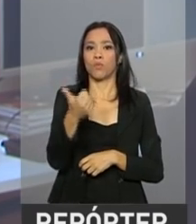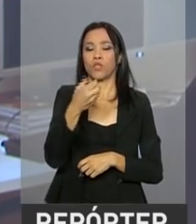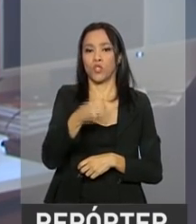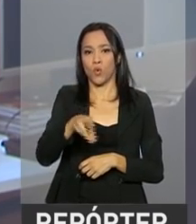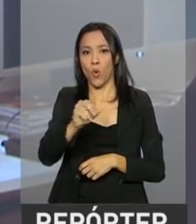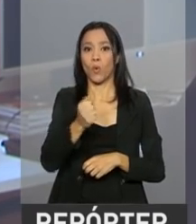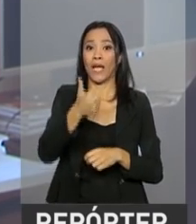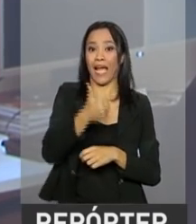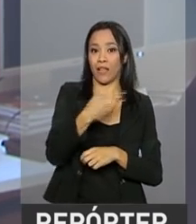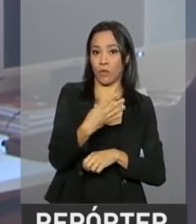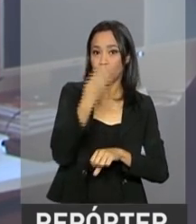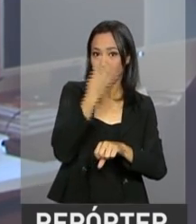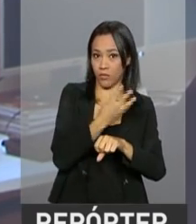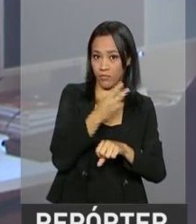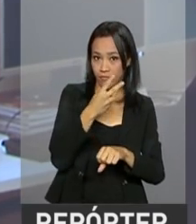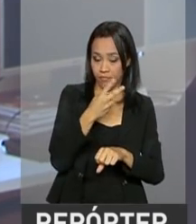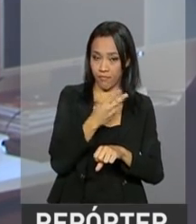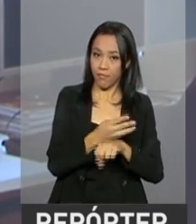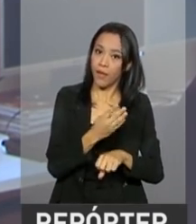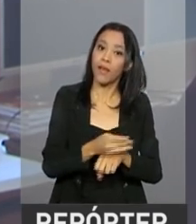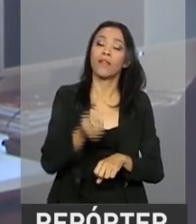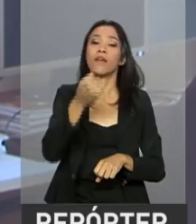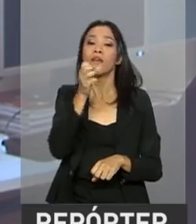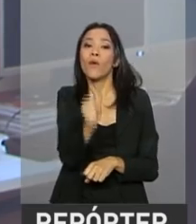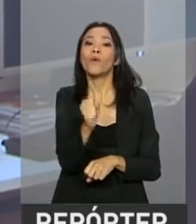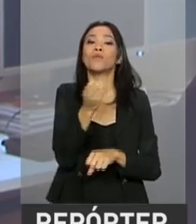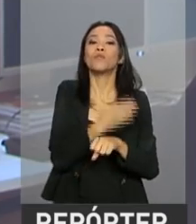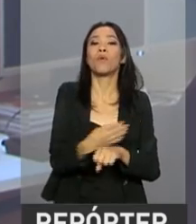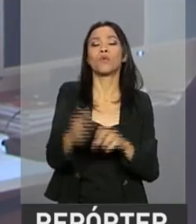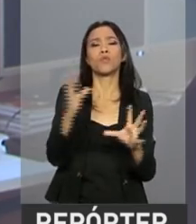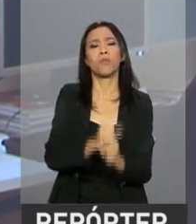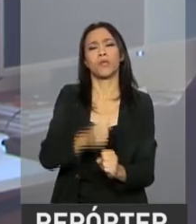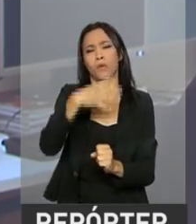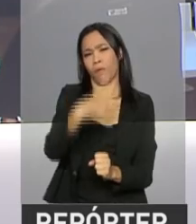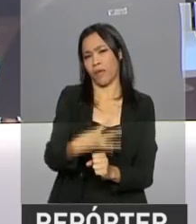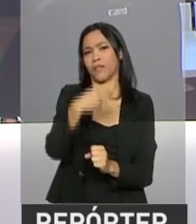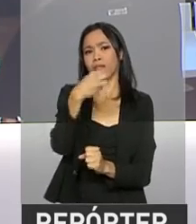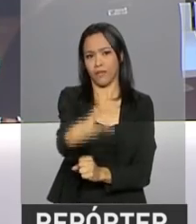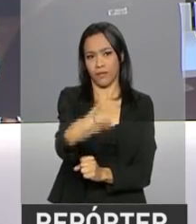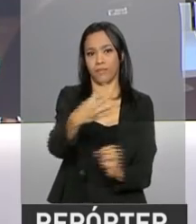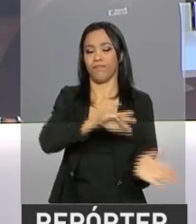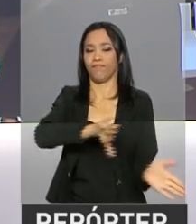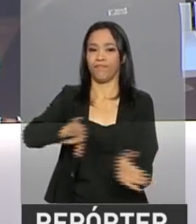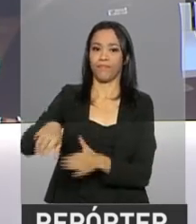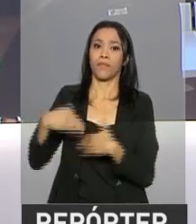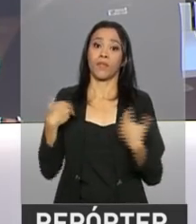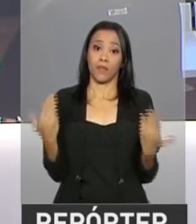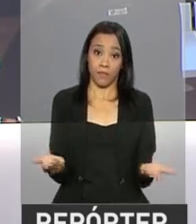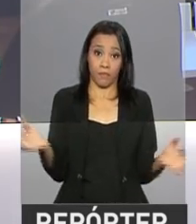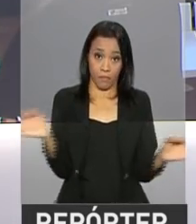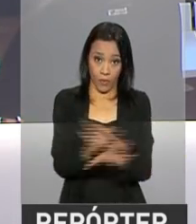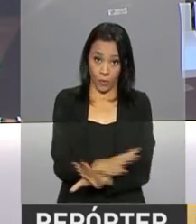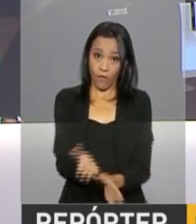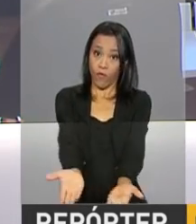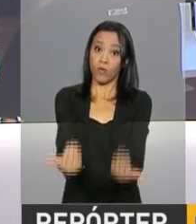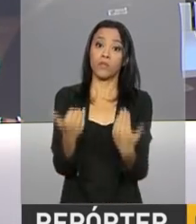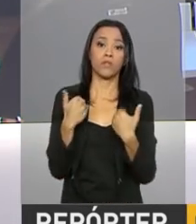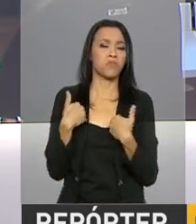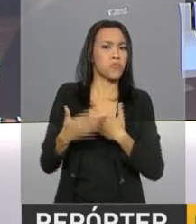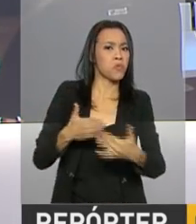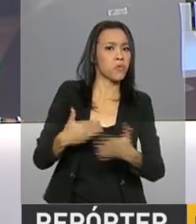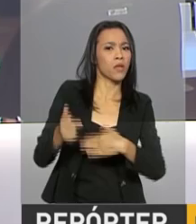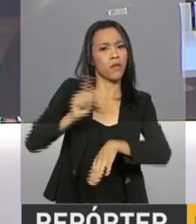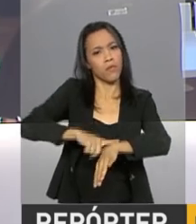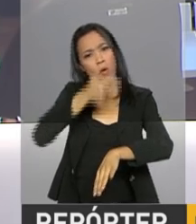ouro, 14 de prata e 8 de bronze. 43 no total. Bom, e nós ficamos por aqui. Podemos voltar a qualquer momento com